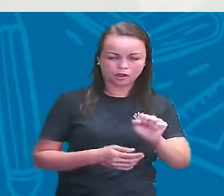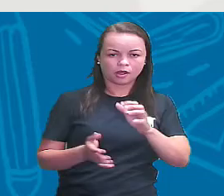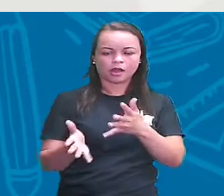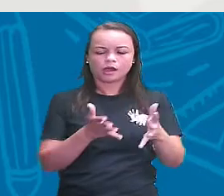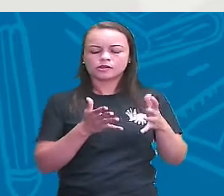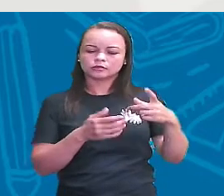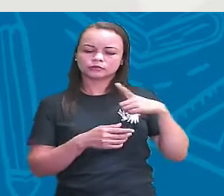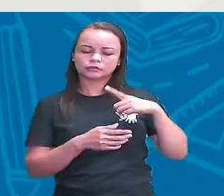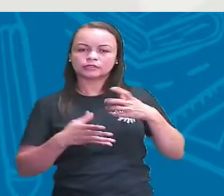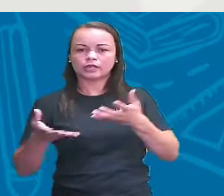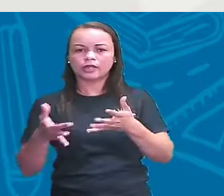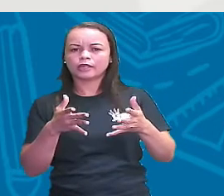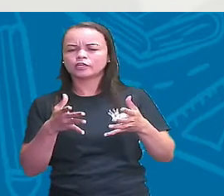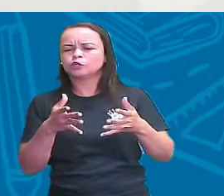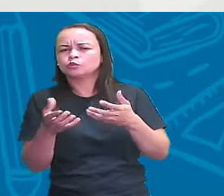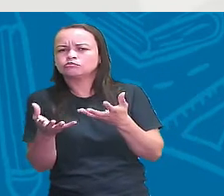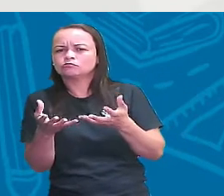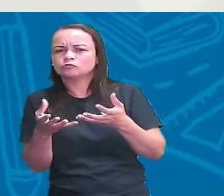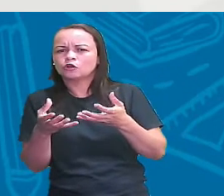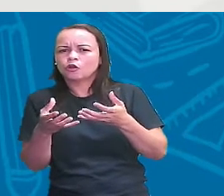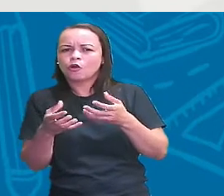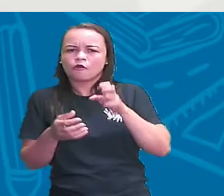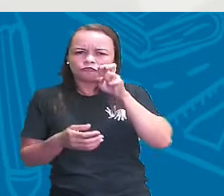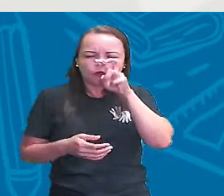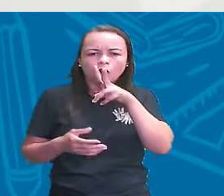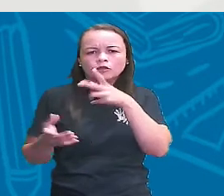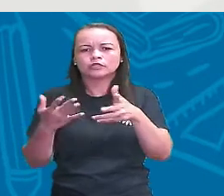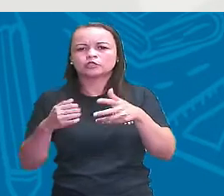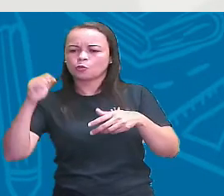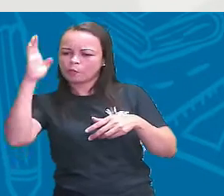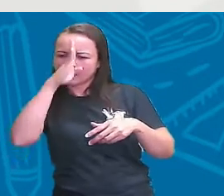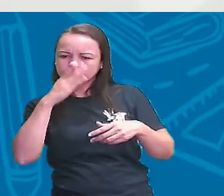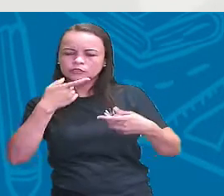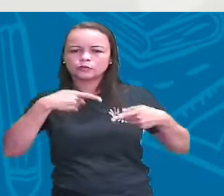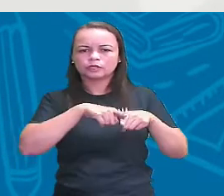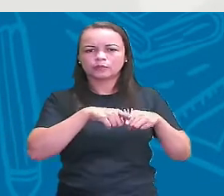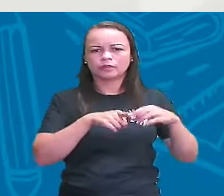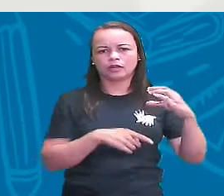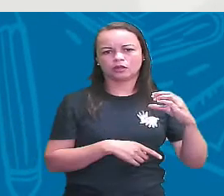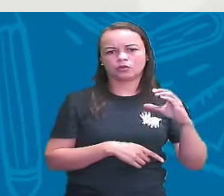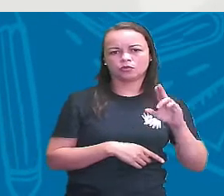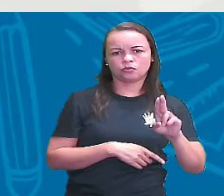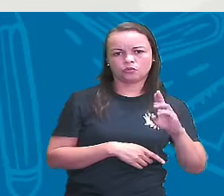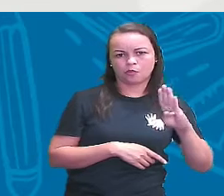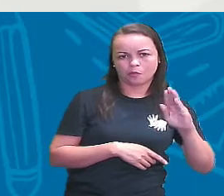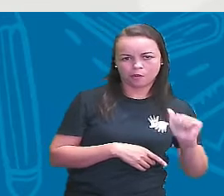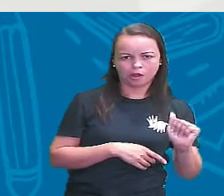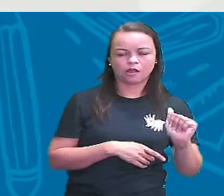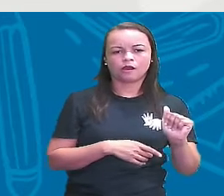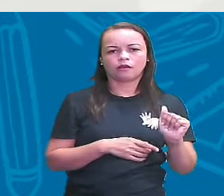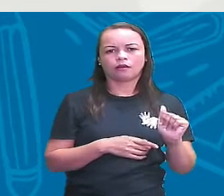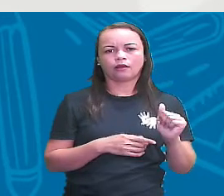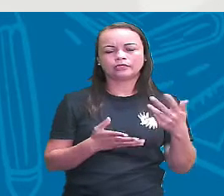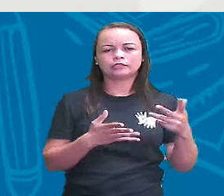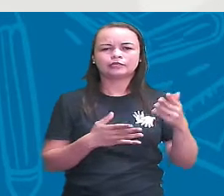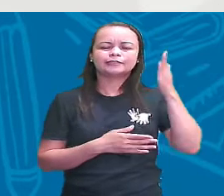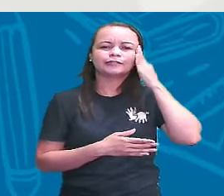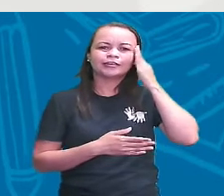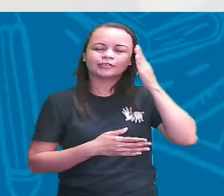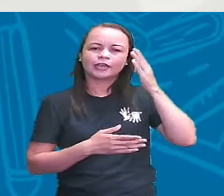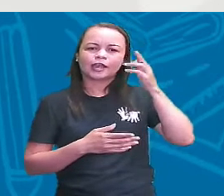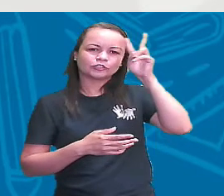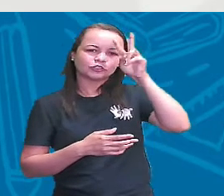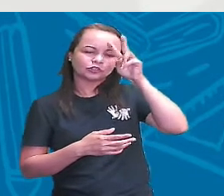Brasil quanto na Cuba. O que eu expliquei para vocês anteriormente, né? Que a gente entender a história de África, também entender a história do Brasil, porque